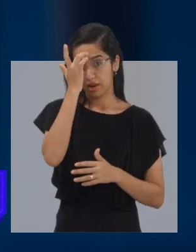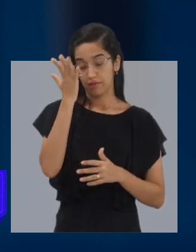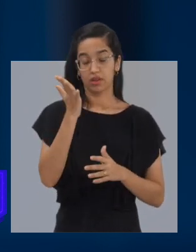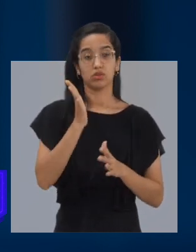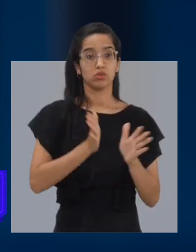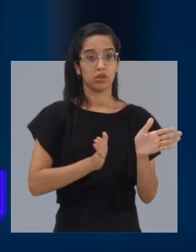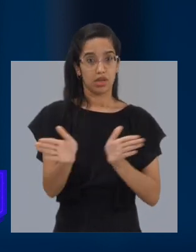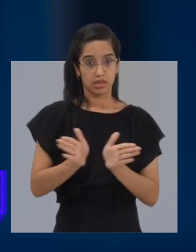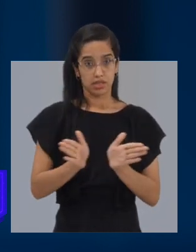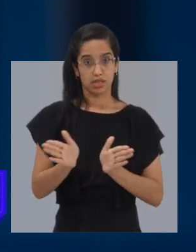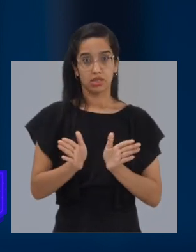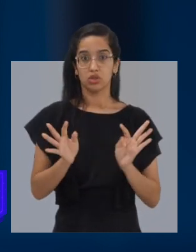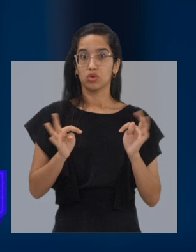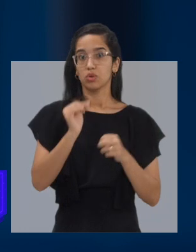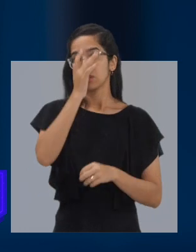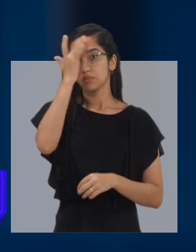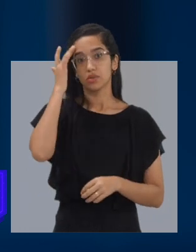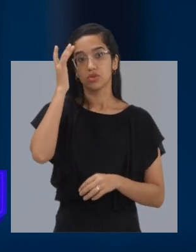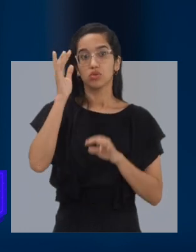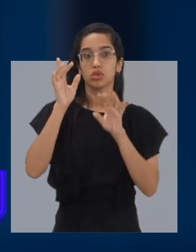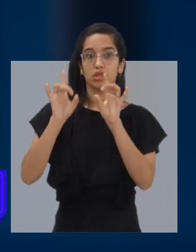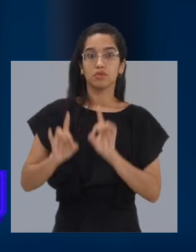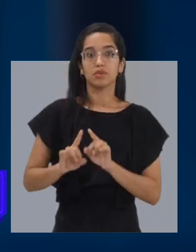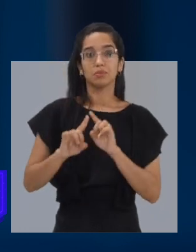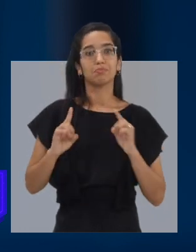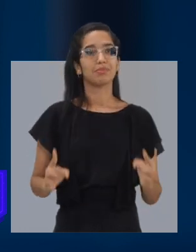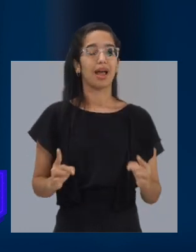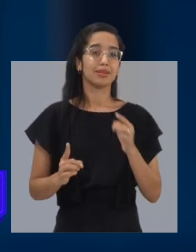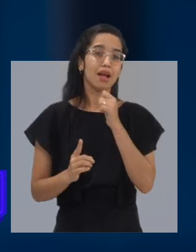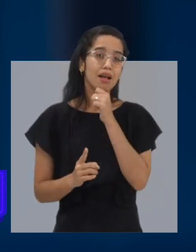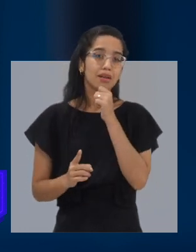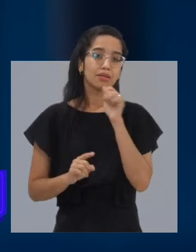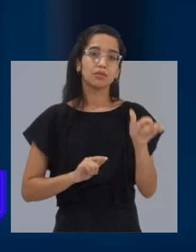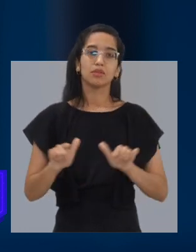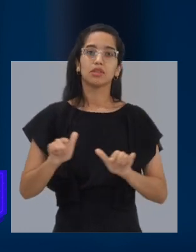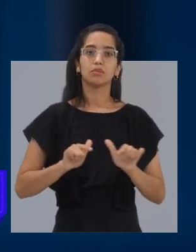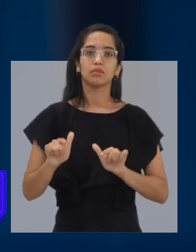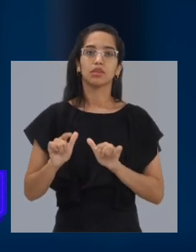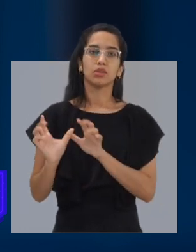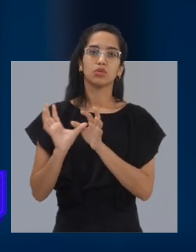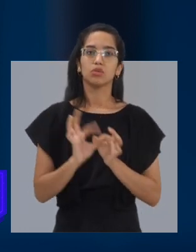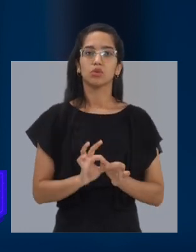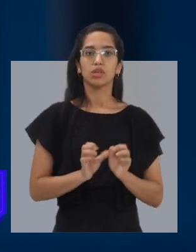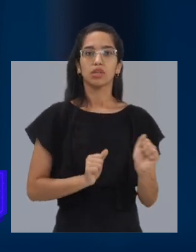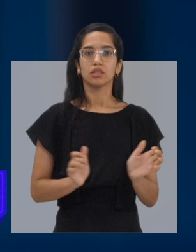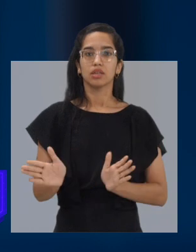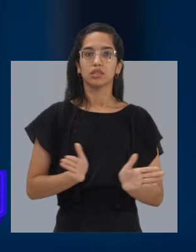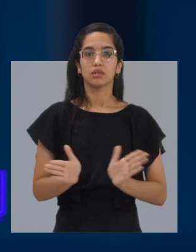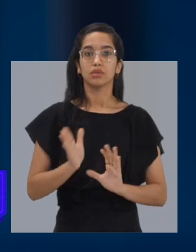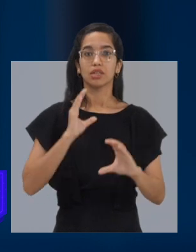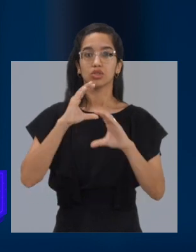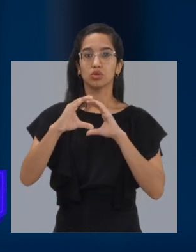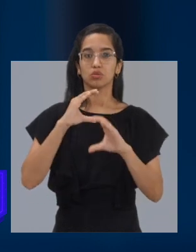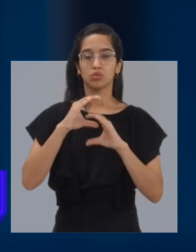com deficiência. Mas ainda estamos trabalhando na questão da acessibilidade comunicacional, que é tornar